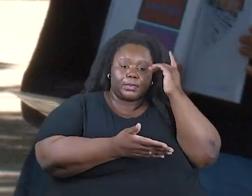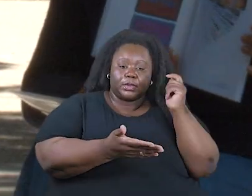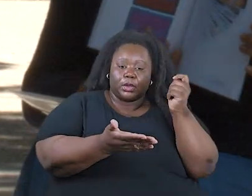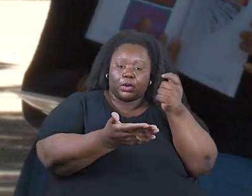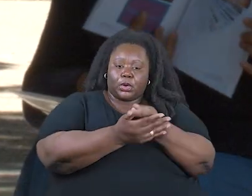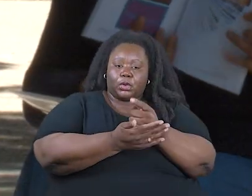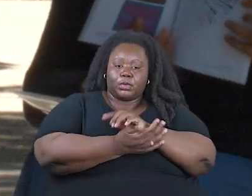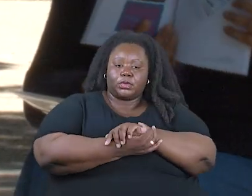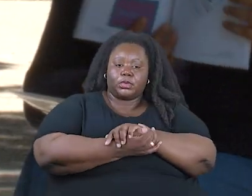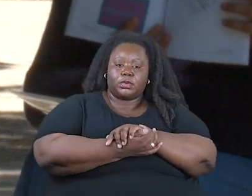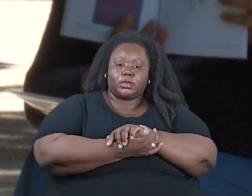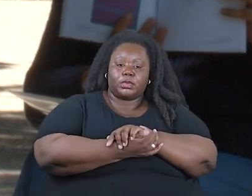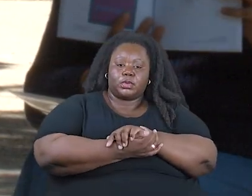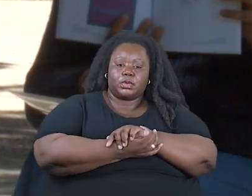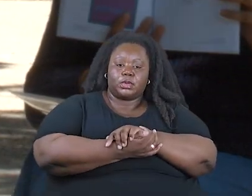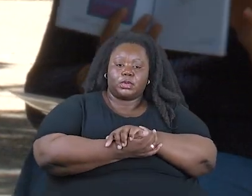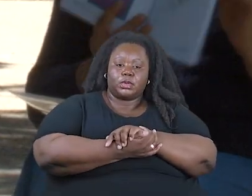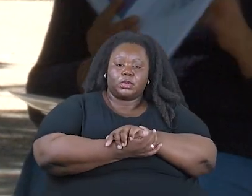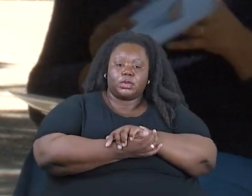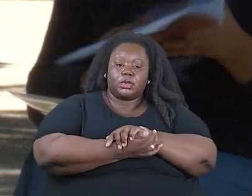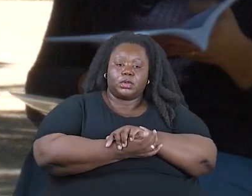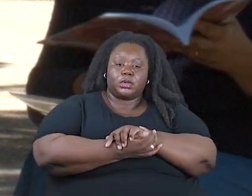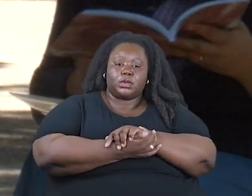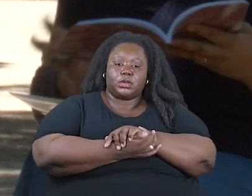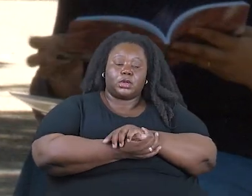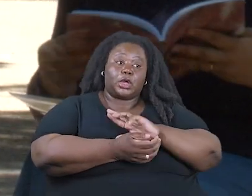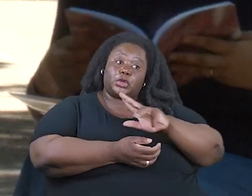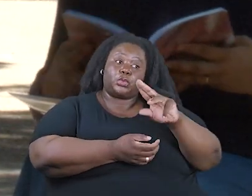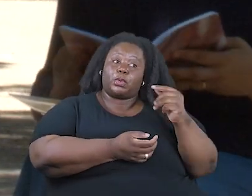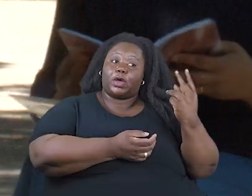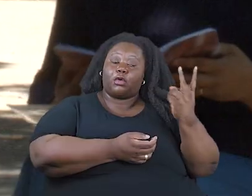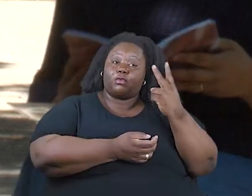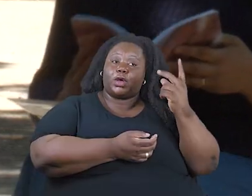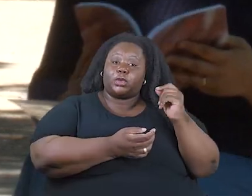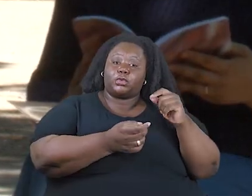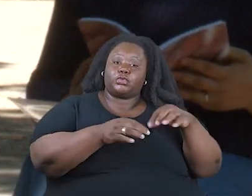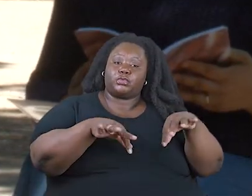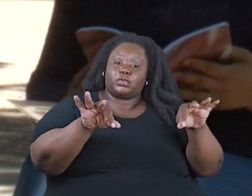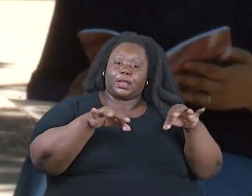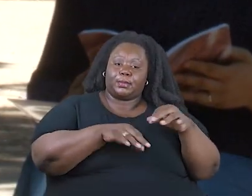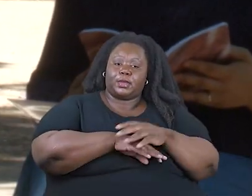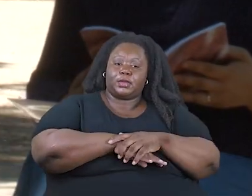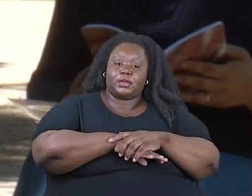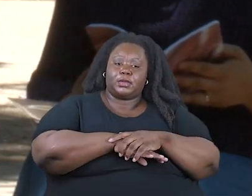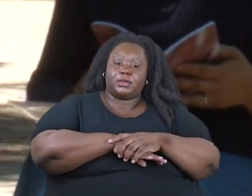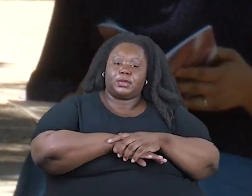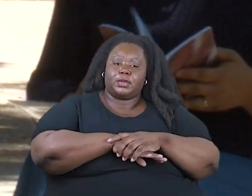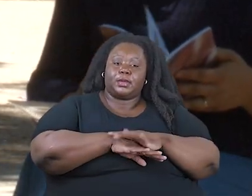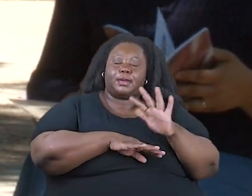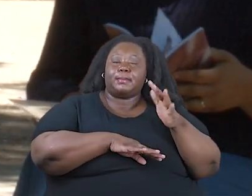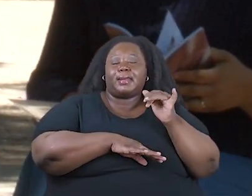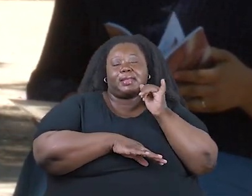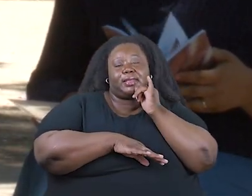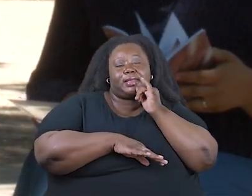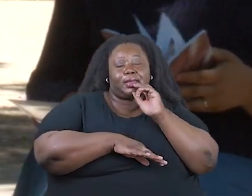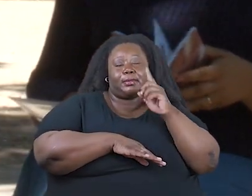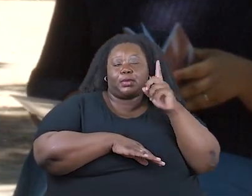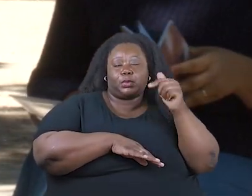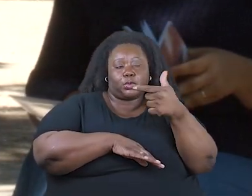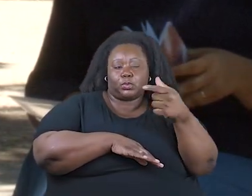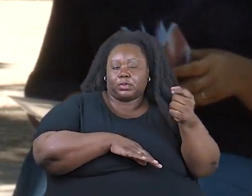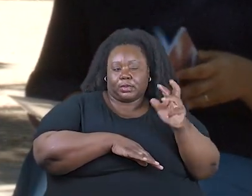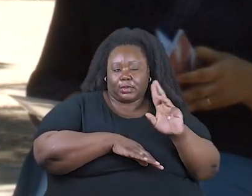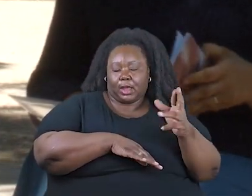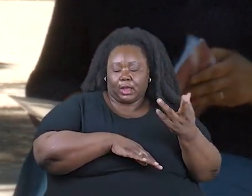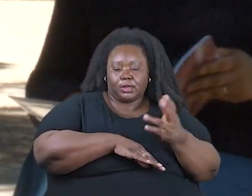compra, o preço dele não é um preço de um tapete comum, né? Na época era, por exemplo, R$